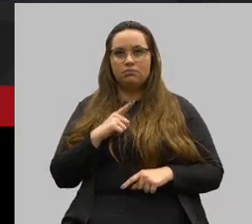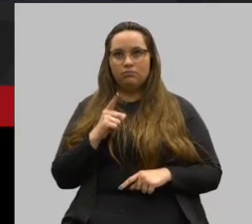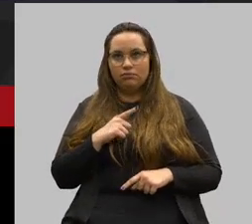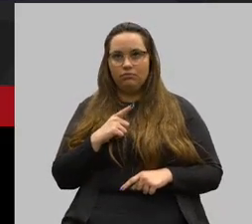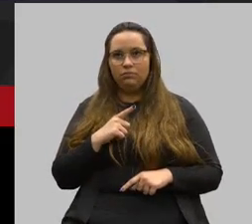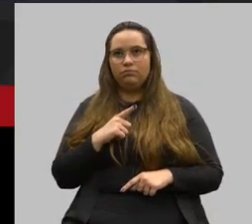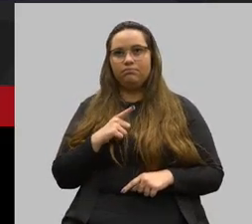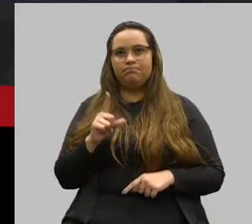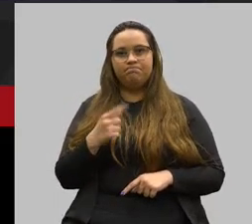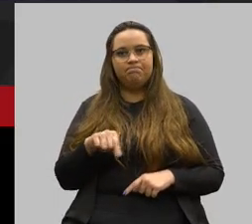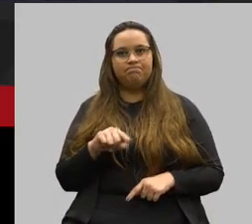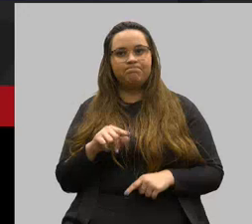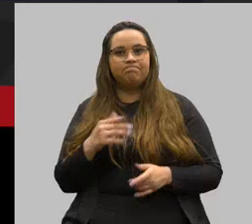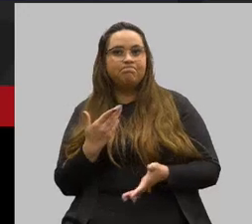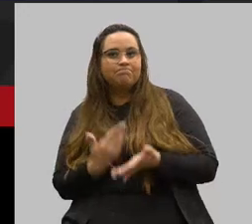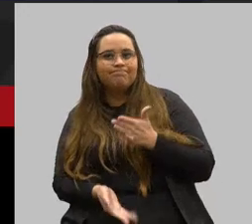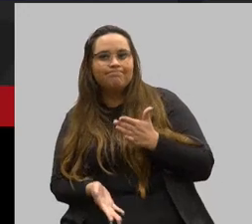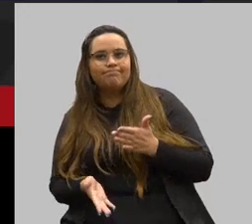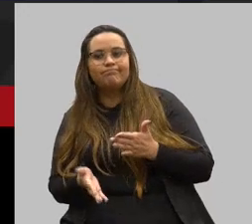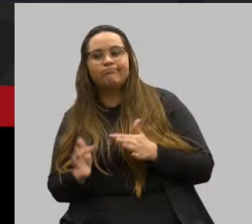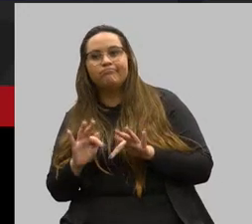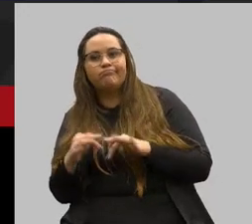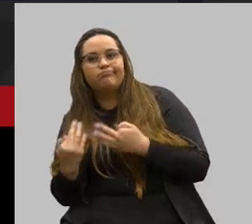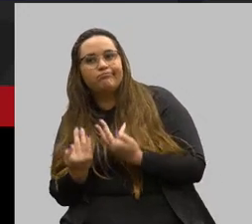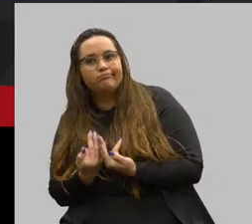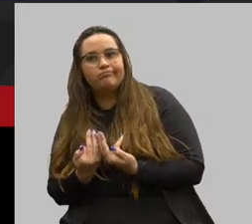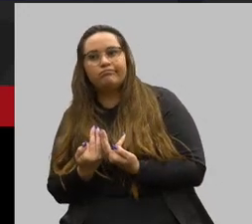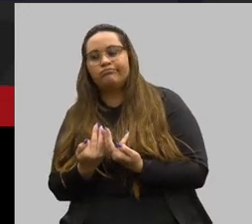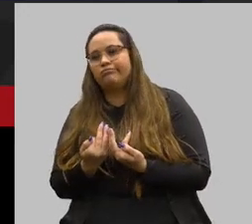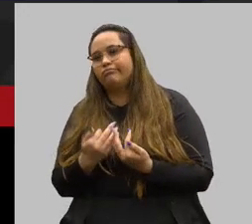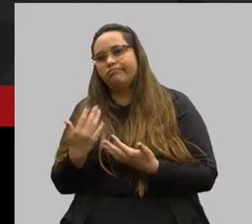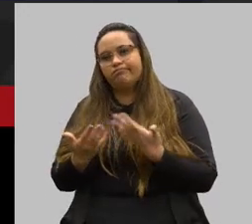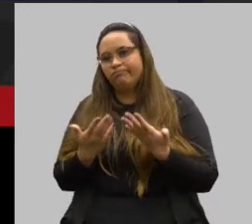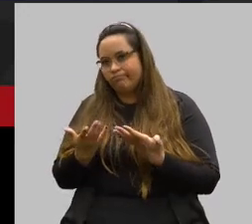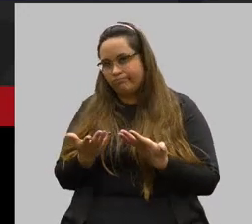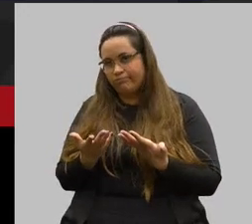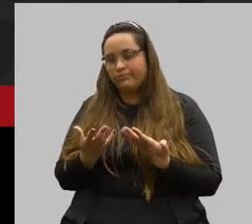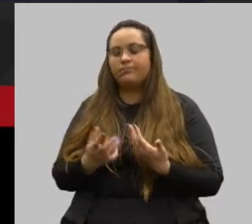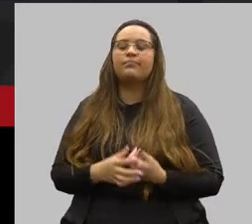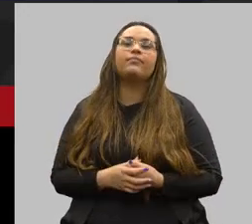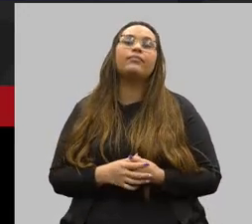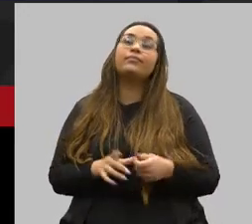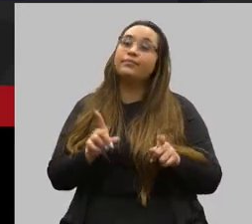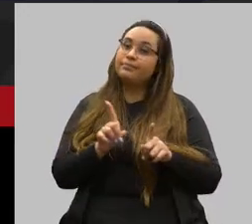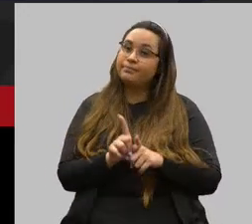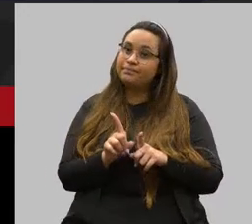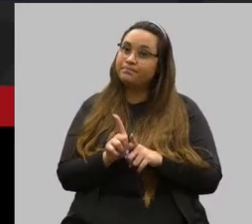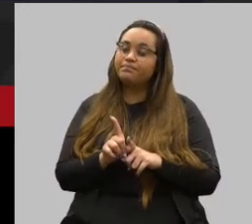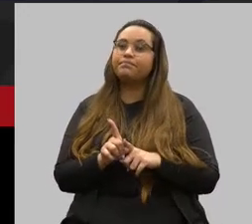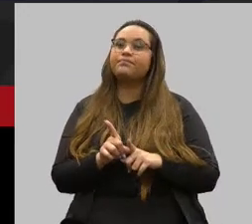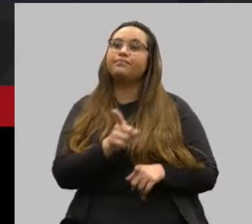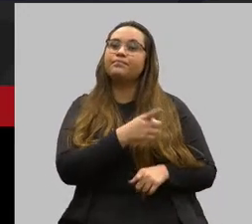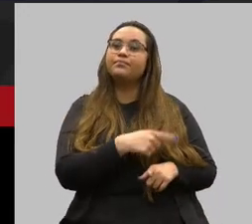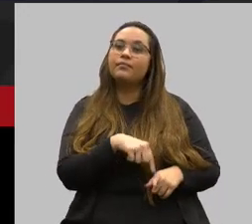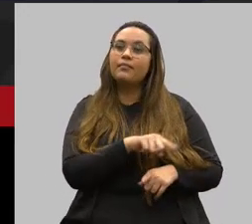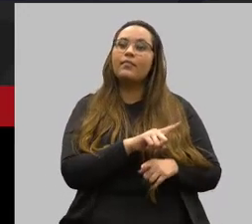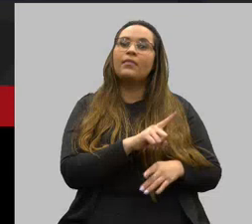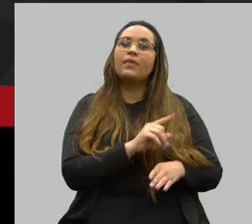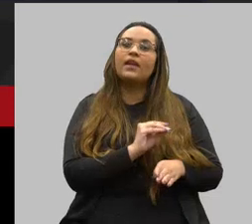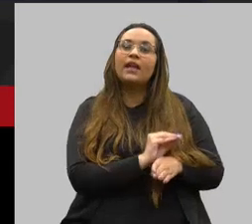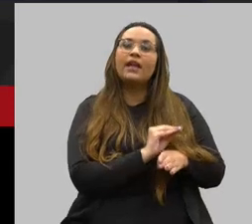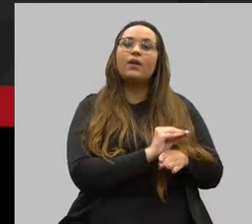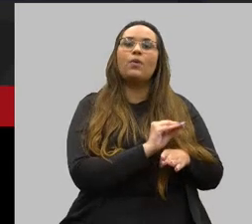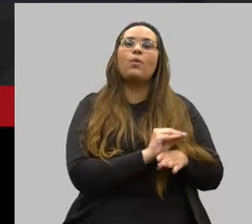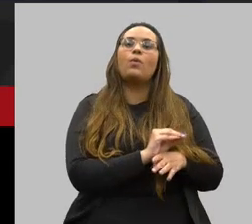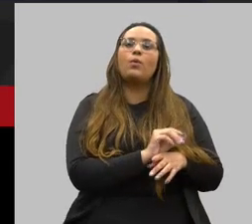né Não só no meio de trabalho mas também eh os seus familiares como também aqueles que cuidem né de pessoas